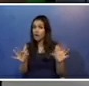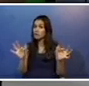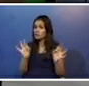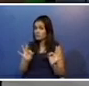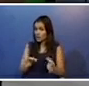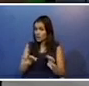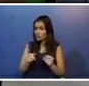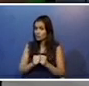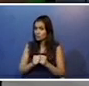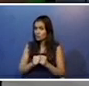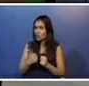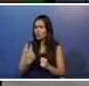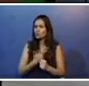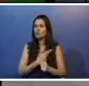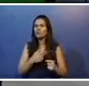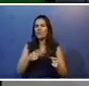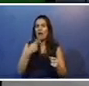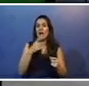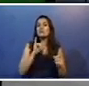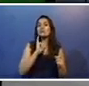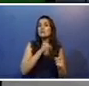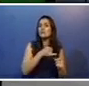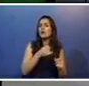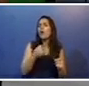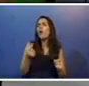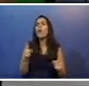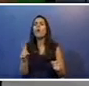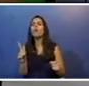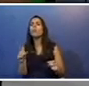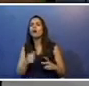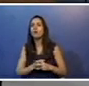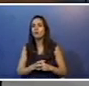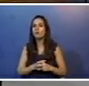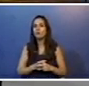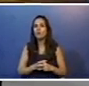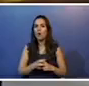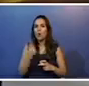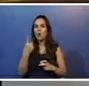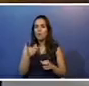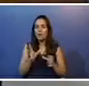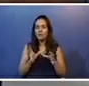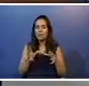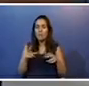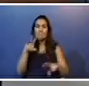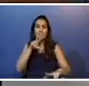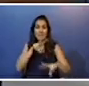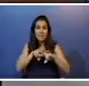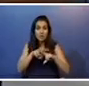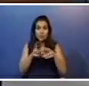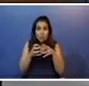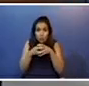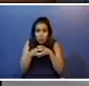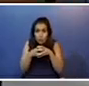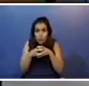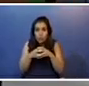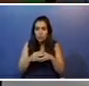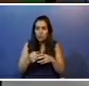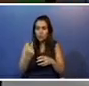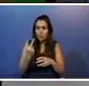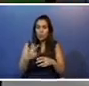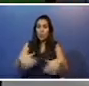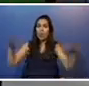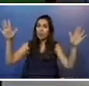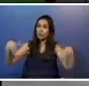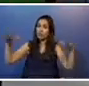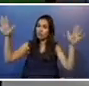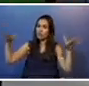correto? Nós poderíamos afirmar que sim. Será? Olha só. Mais vale um pássaro na mão do que dois voando. Será que o lugar